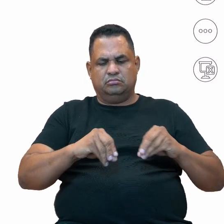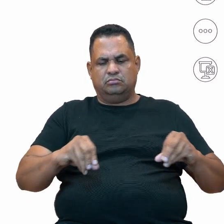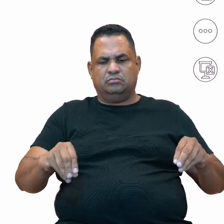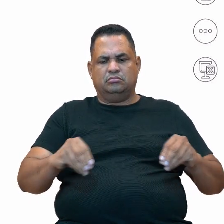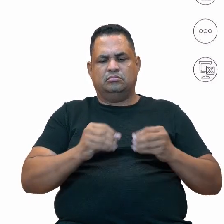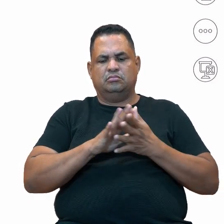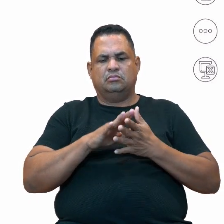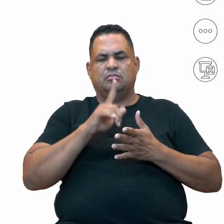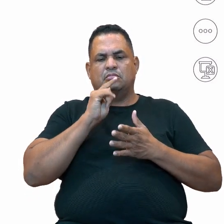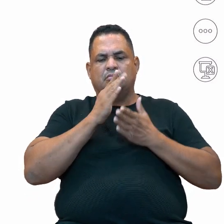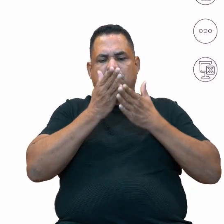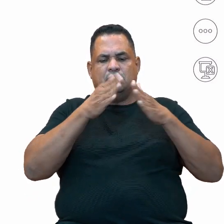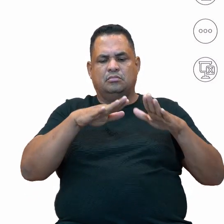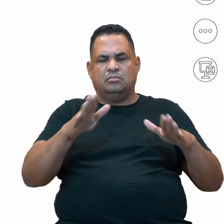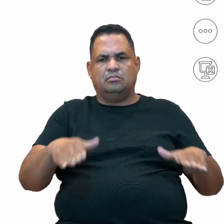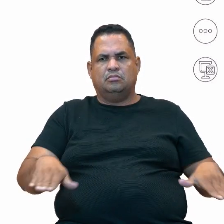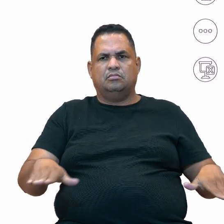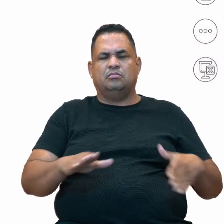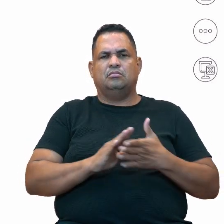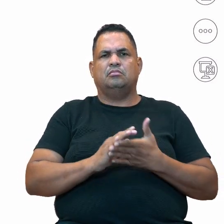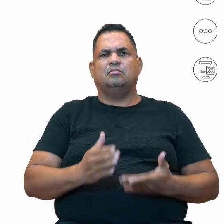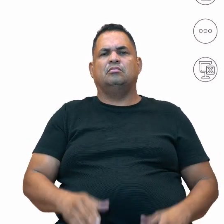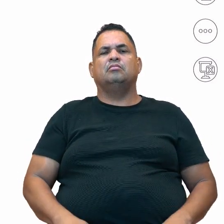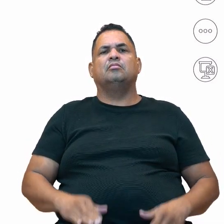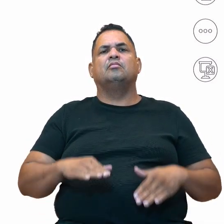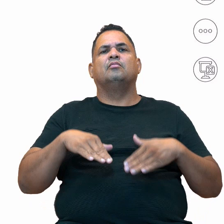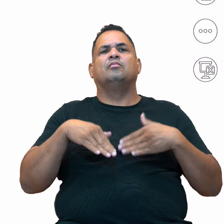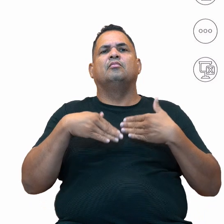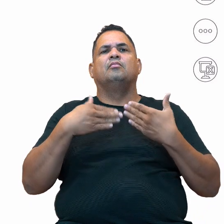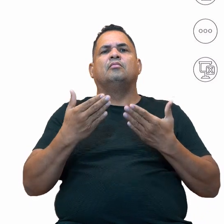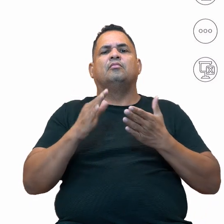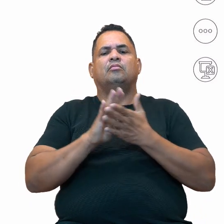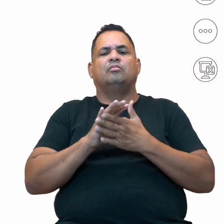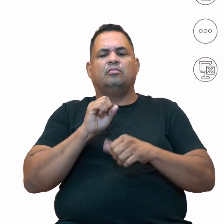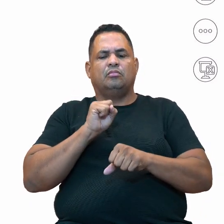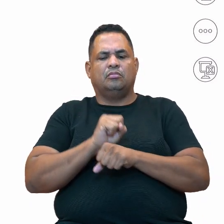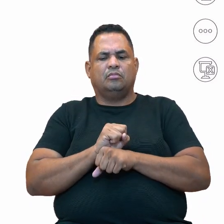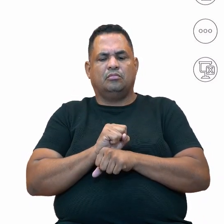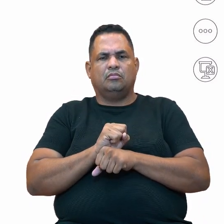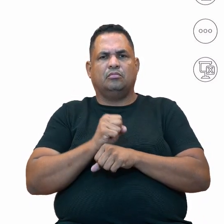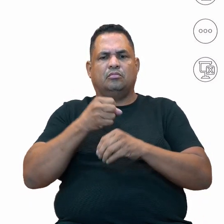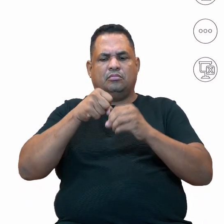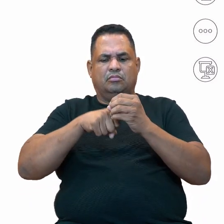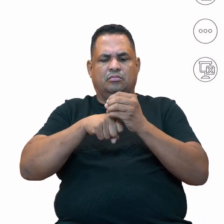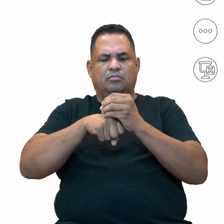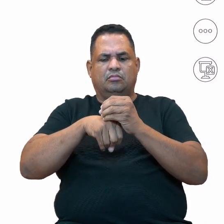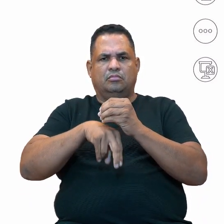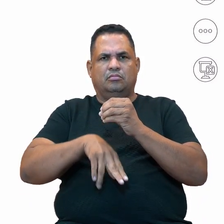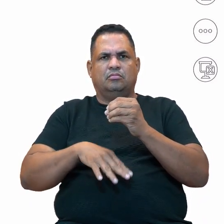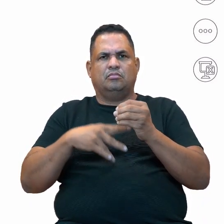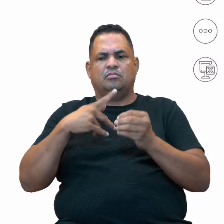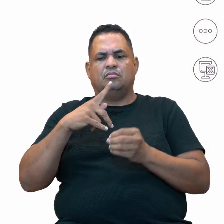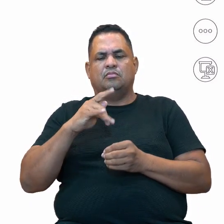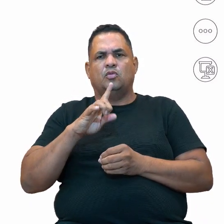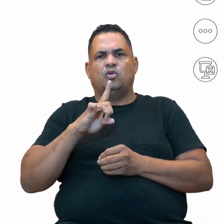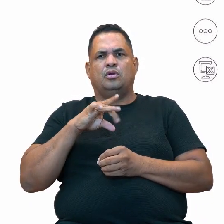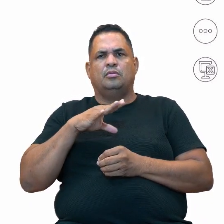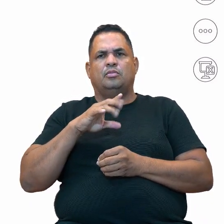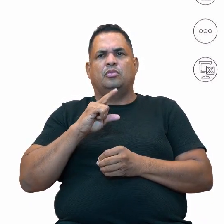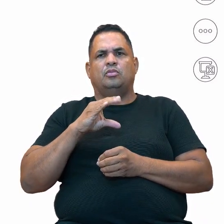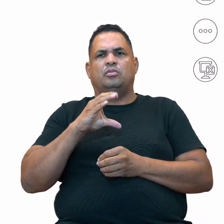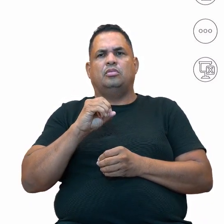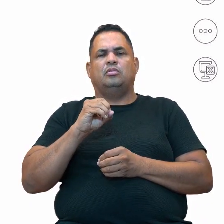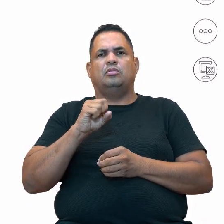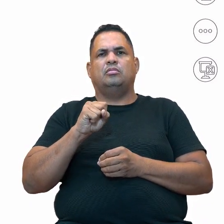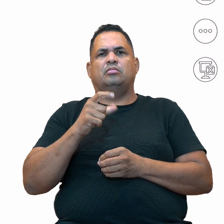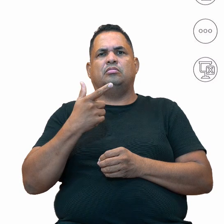mar. O que vai acontecer? Quando eles estão fixos, eles são chamados de pólipos, tá? Pólipos, não